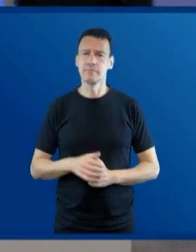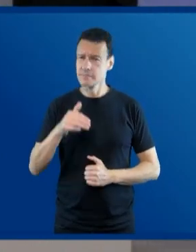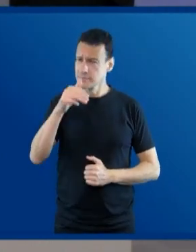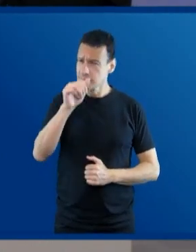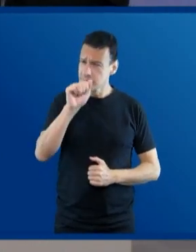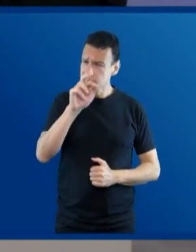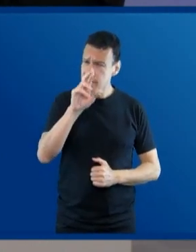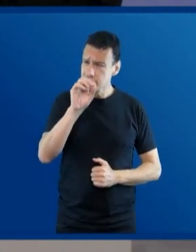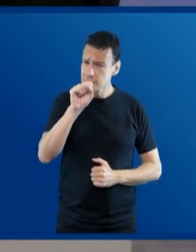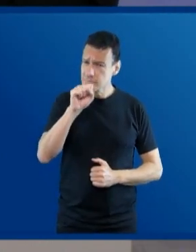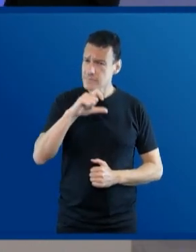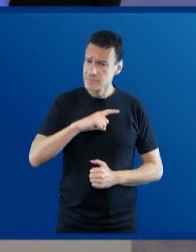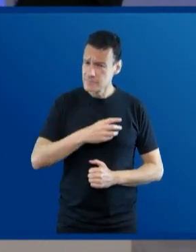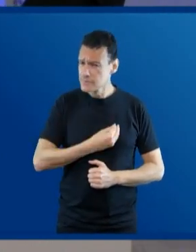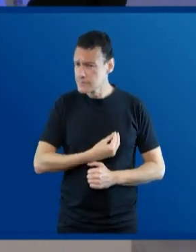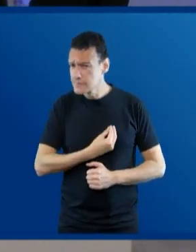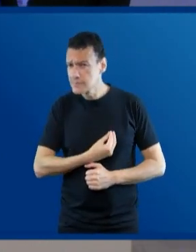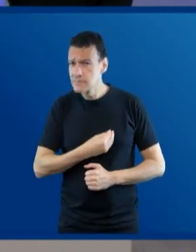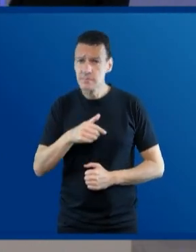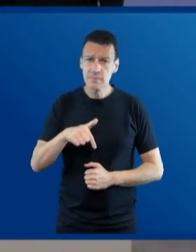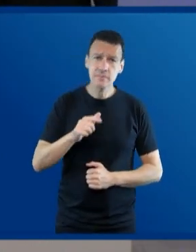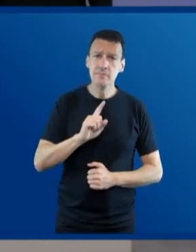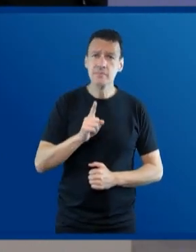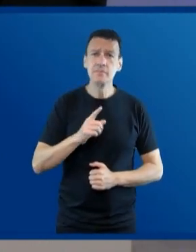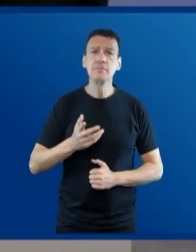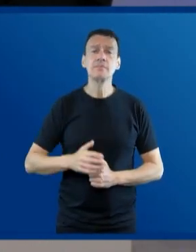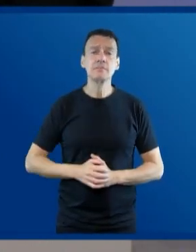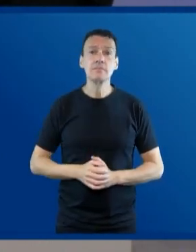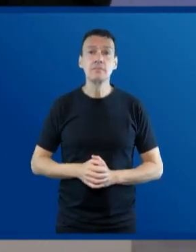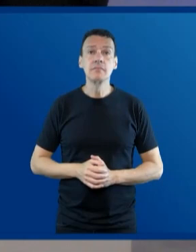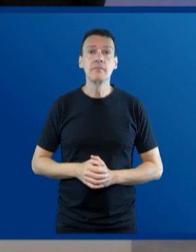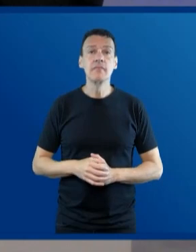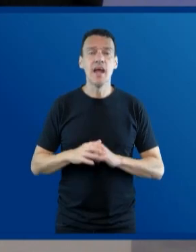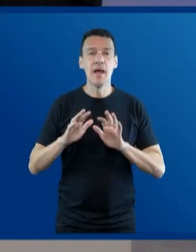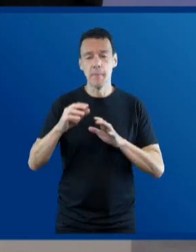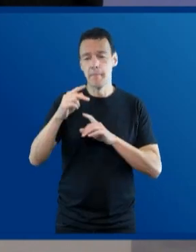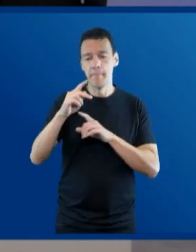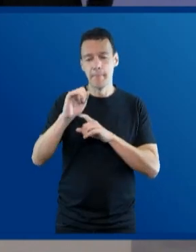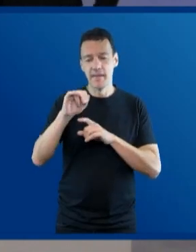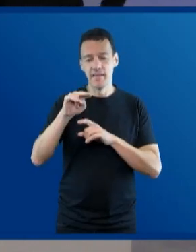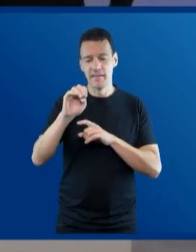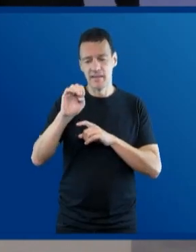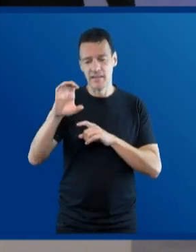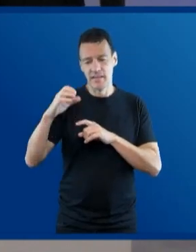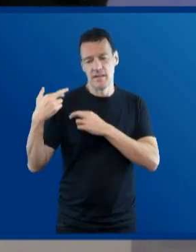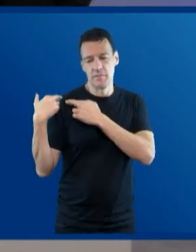eu chamei, não sei se está você. Marco, está por aqui? Representante da PIMEC? Não? Não.